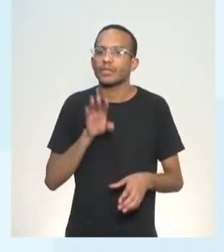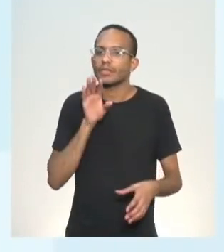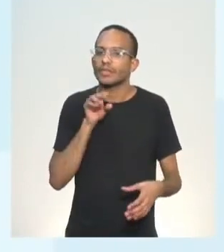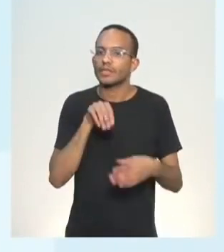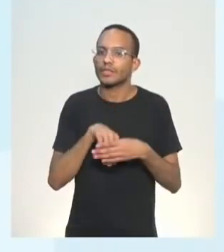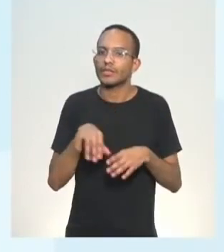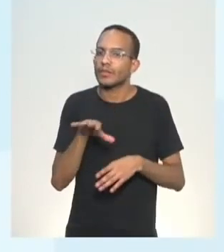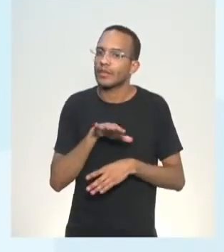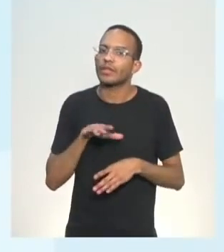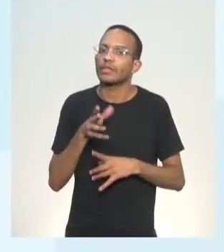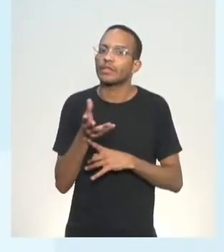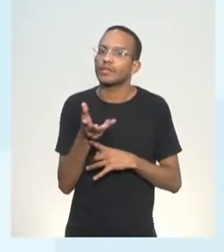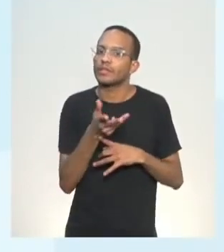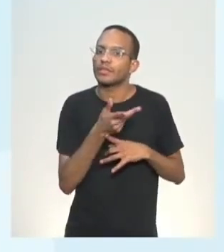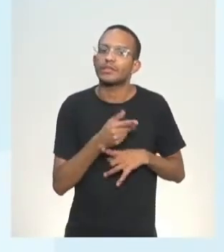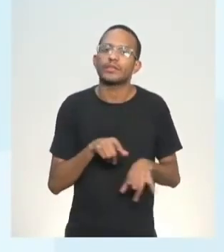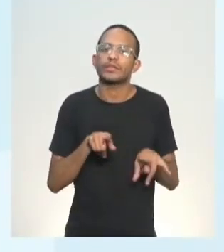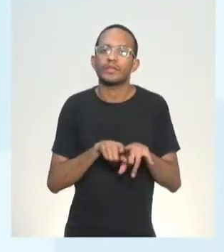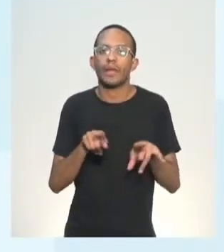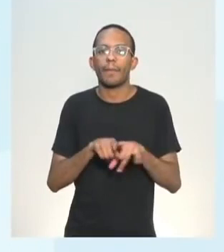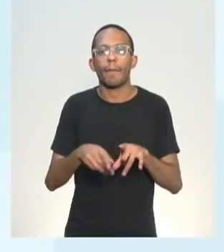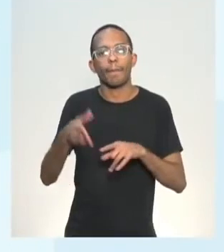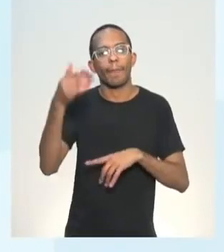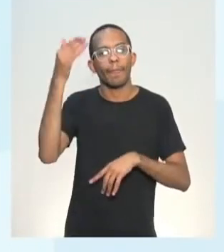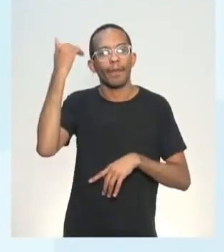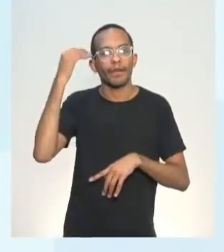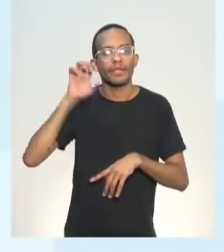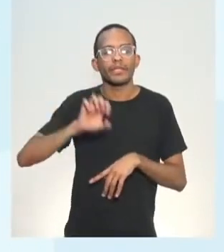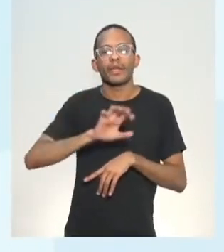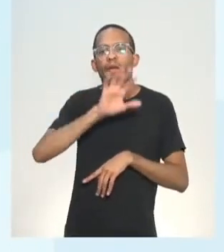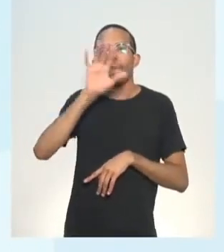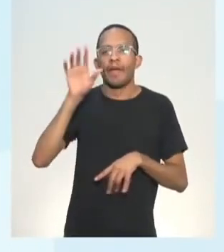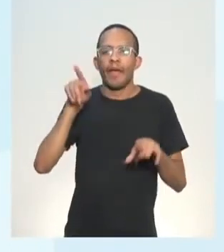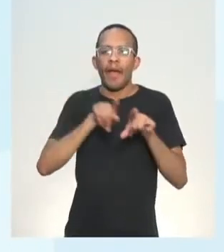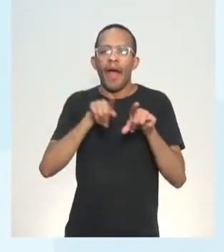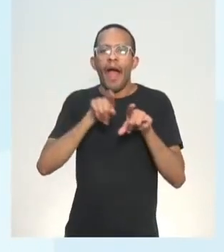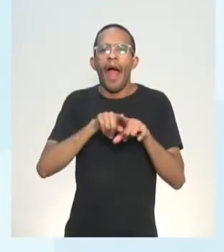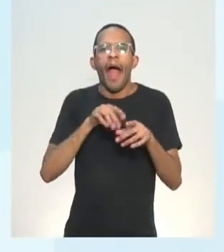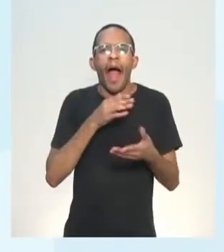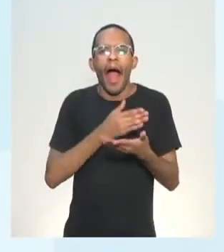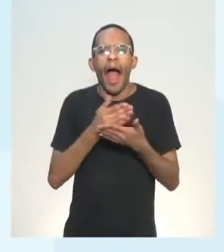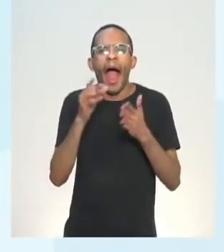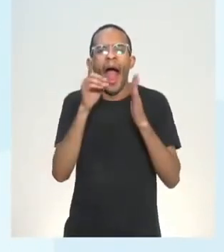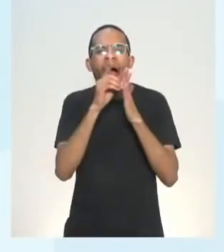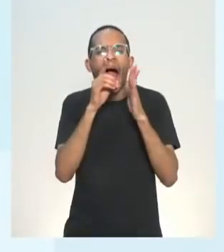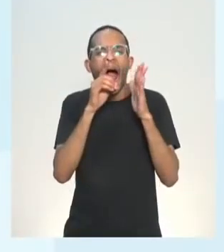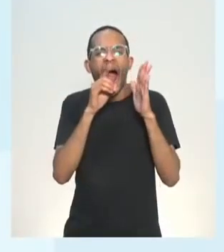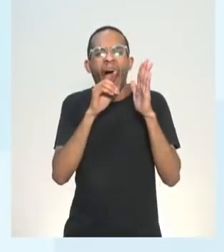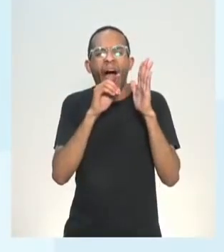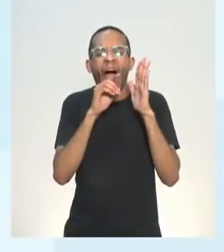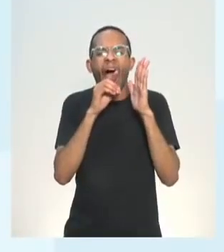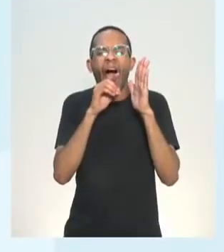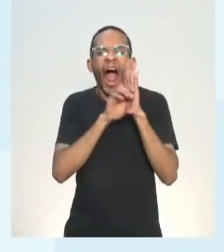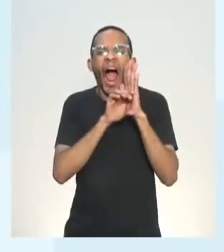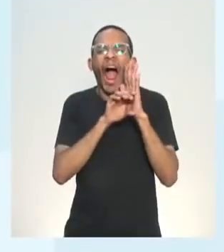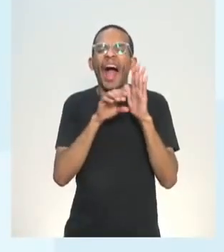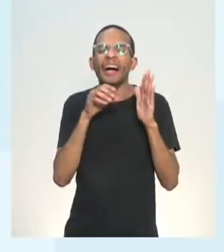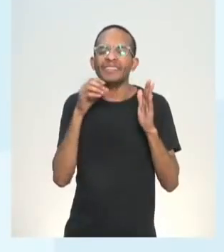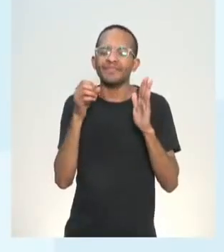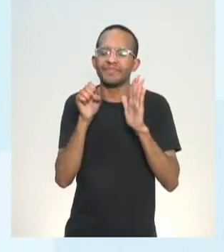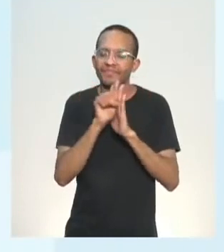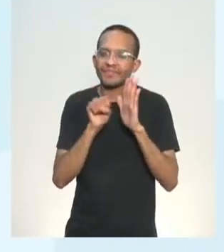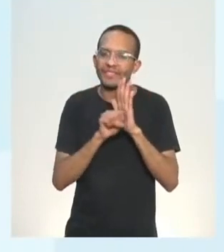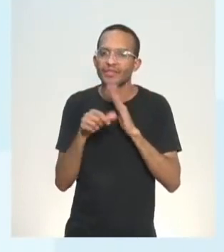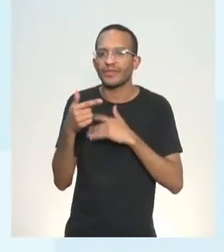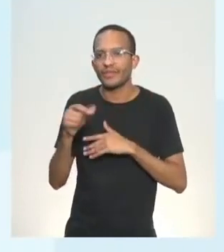da arte, né, ali nas vanguardas artísticas europeias do início da década, do início, né, do século XX, né,